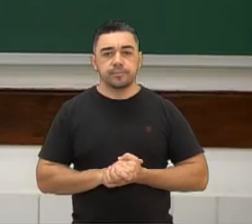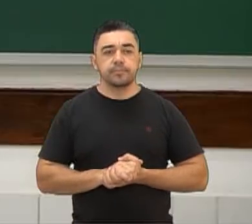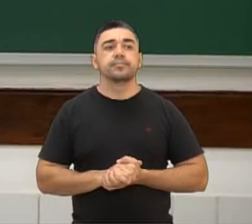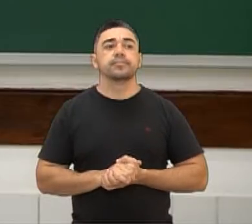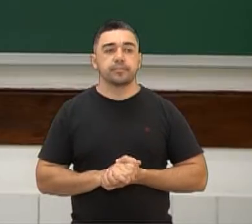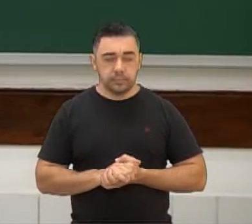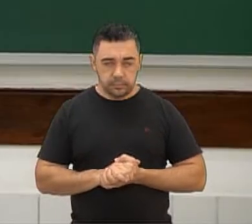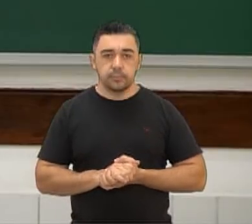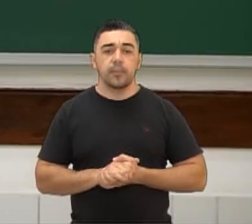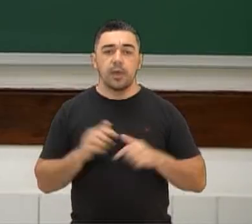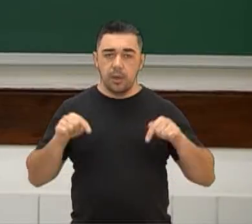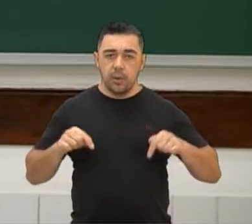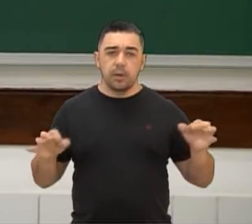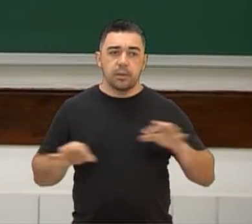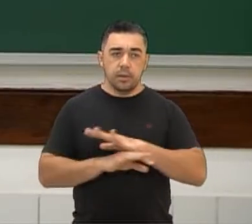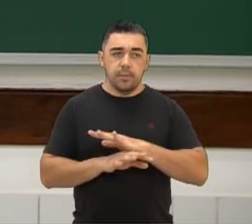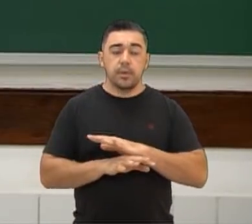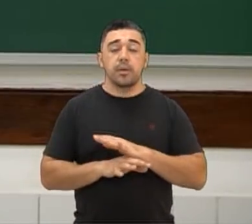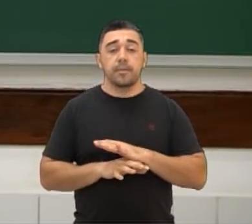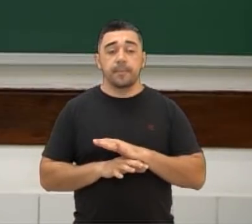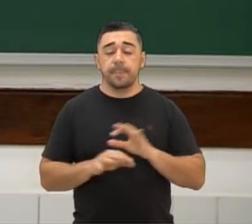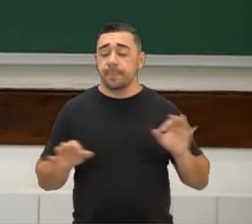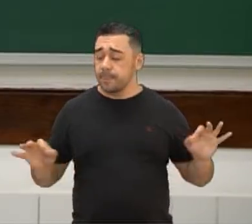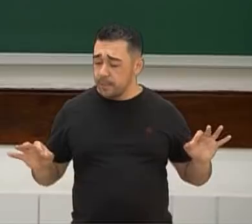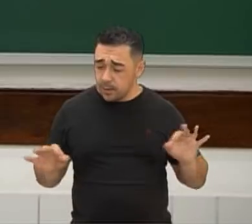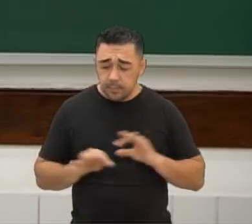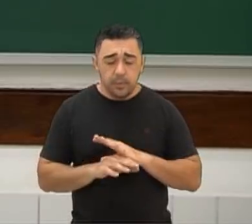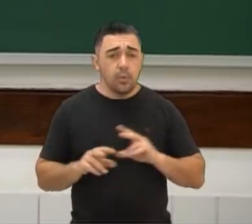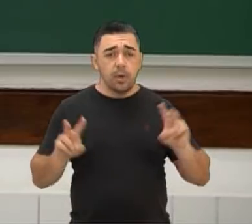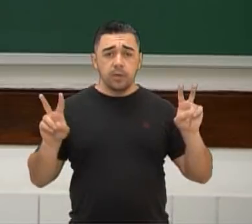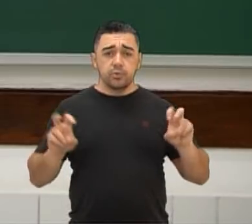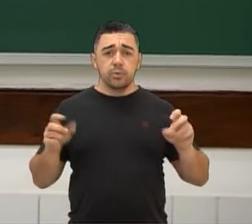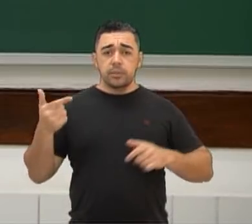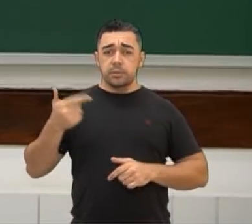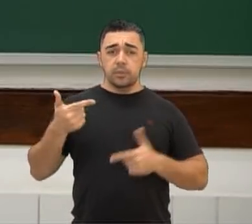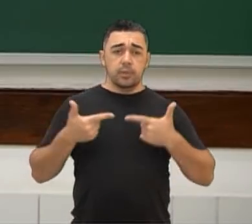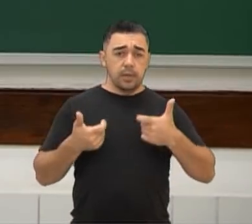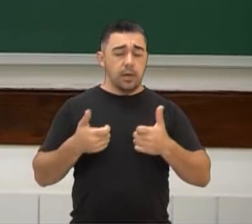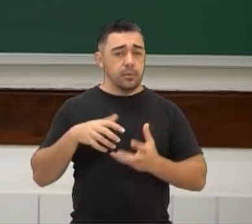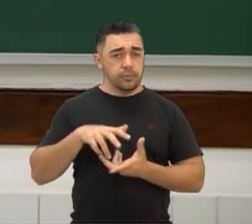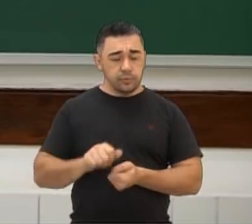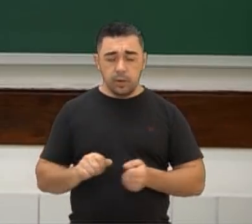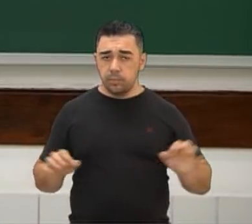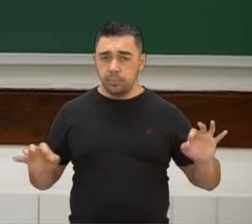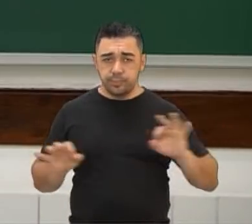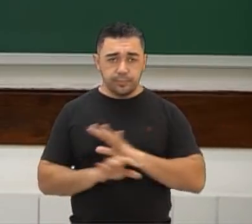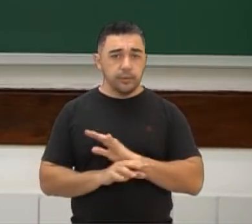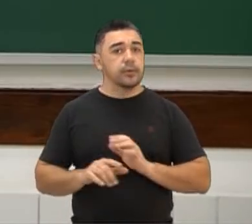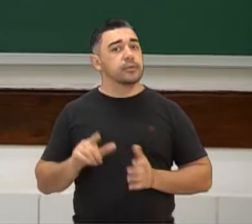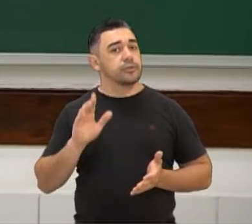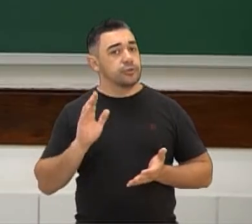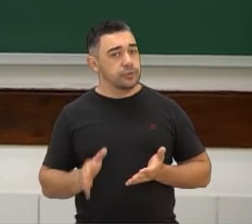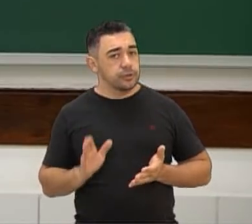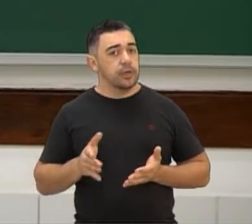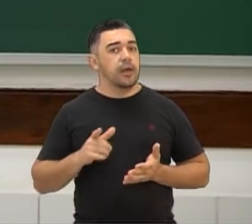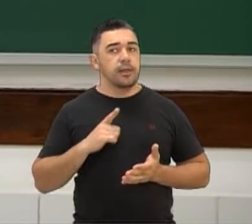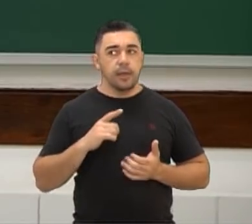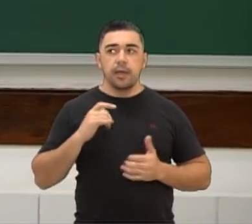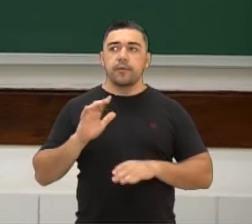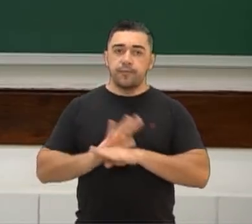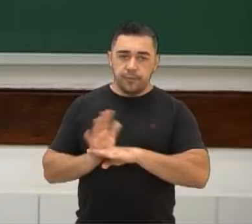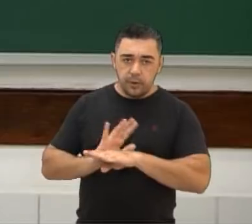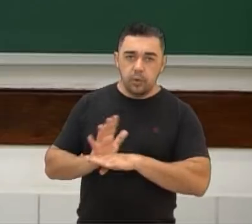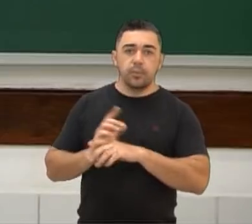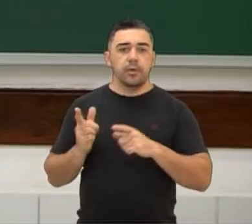Galera, eu vou ficando por aqui, a gente encerra esse assunto Segunda Guerra Mundial, que apesar de, como a gente falou, filmes,